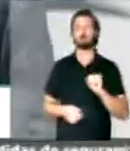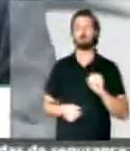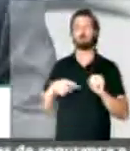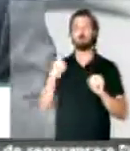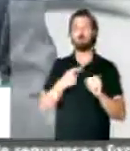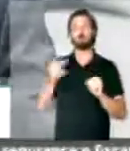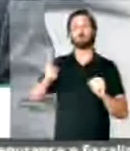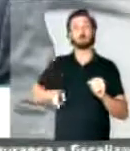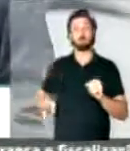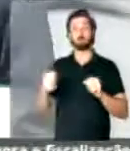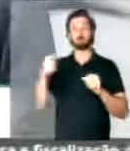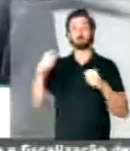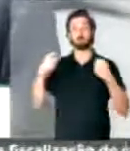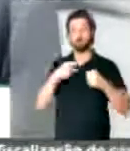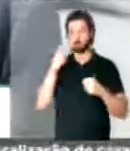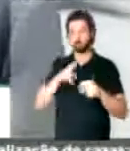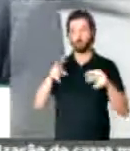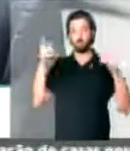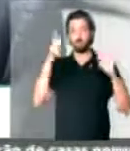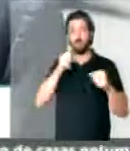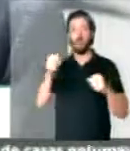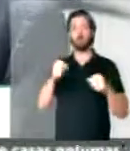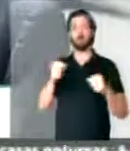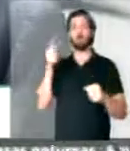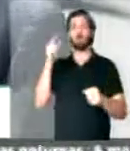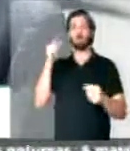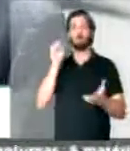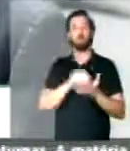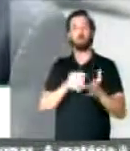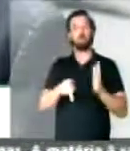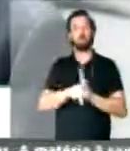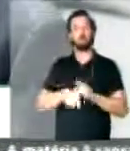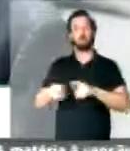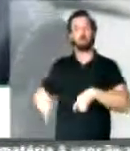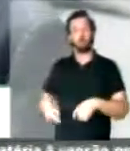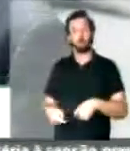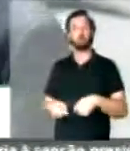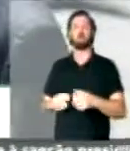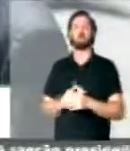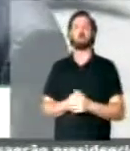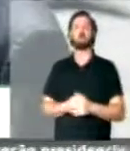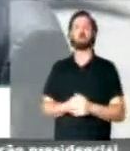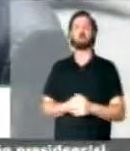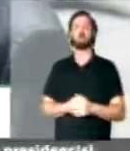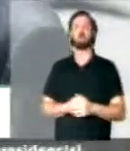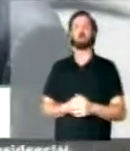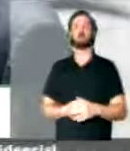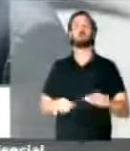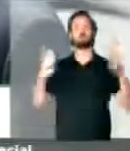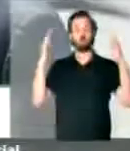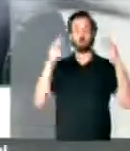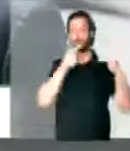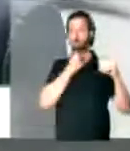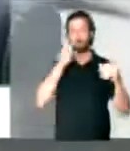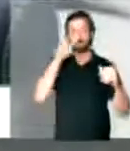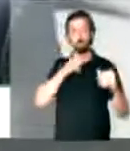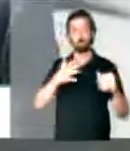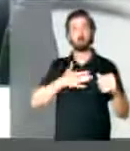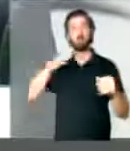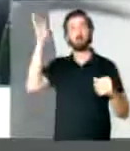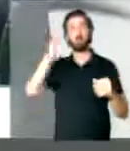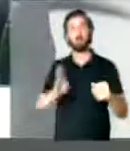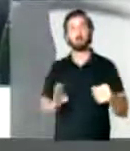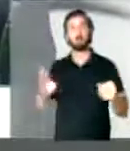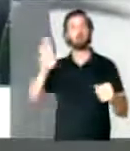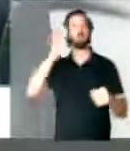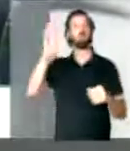que manter esses ganhos já consolidados para esses agricultores e essas agricultoras, saudando as mulheres do meu Brasil, e acima